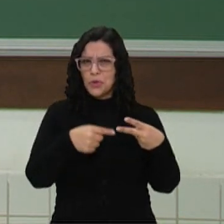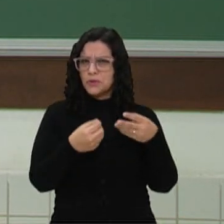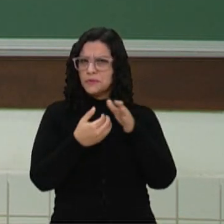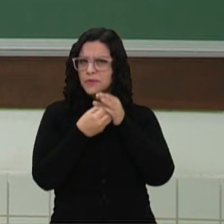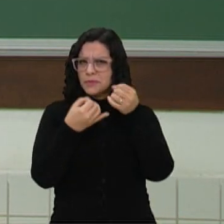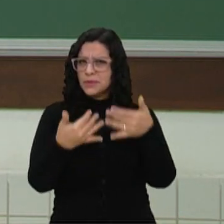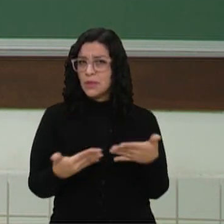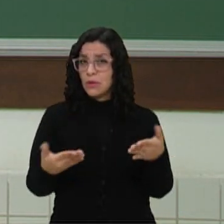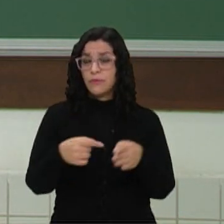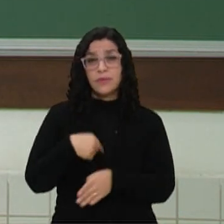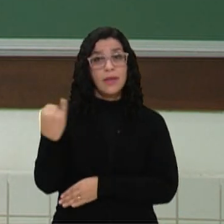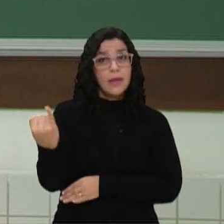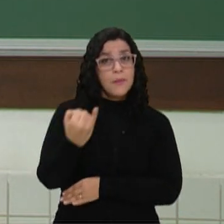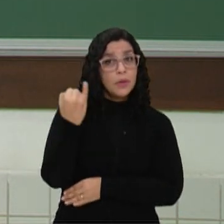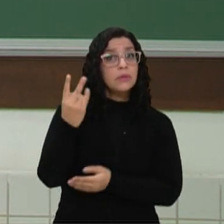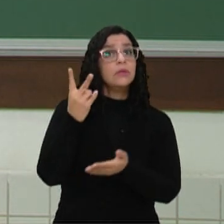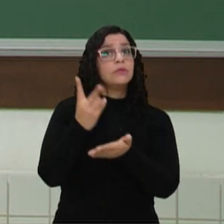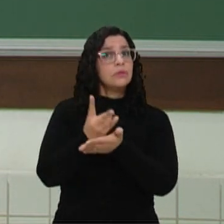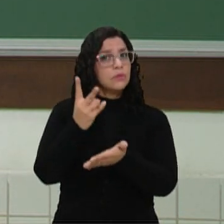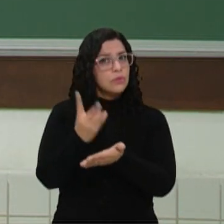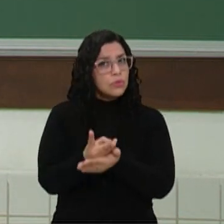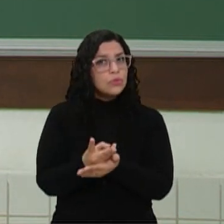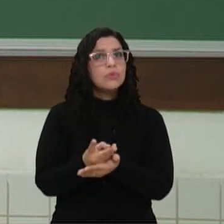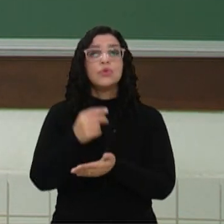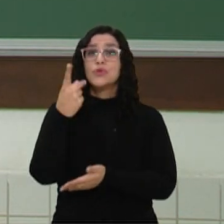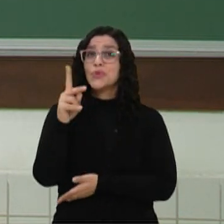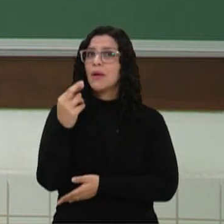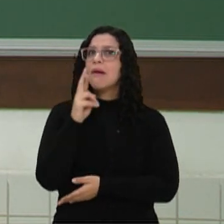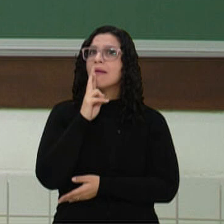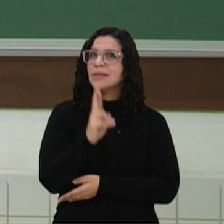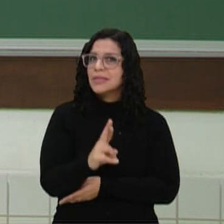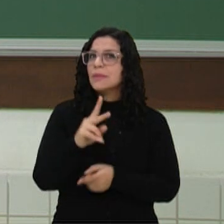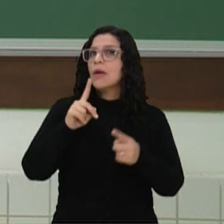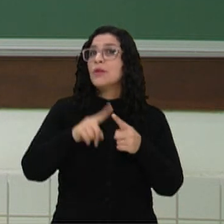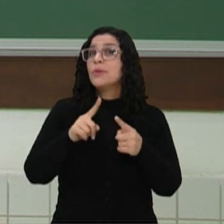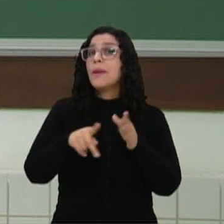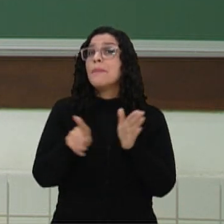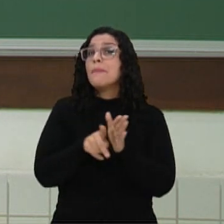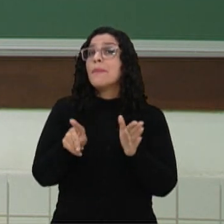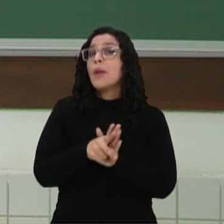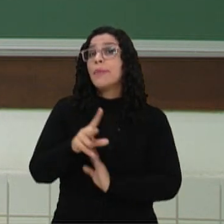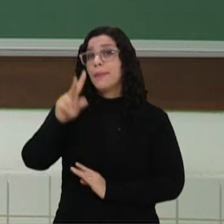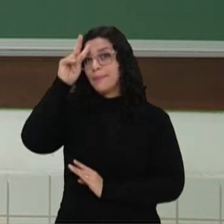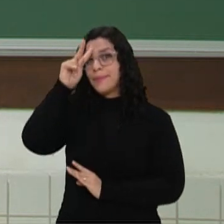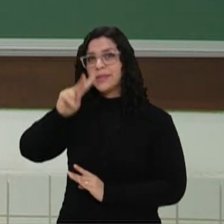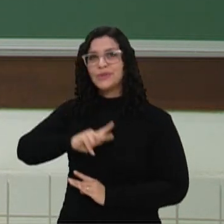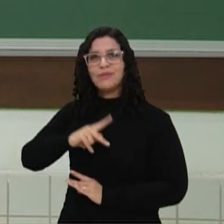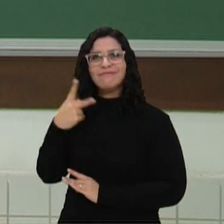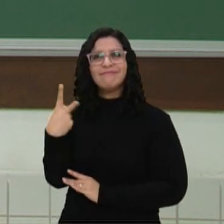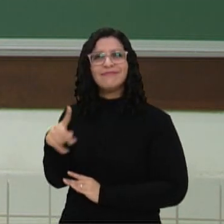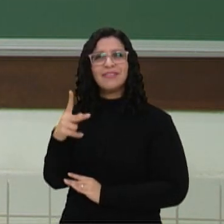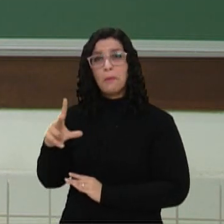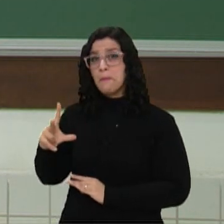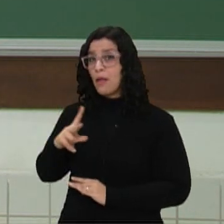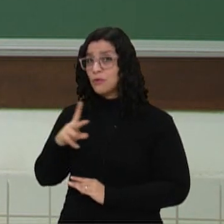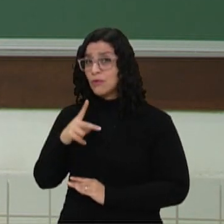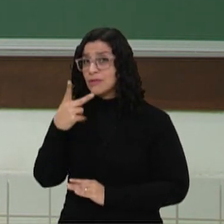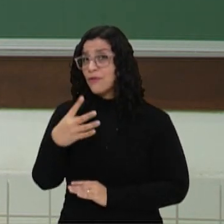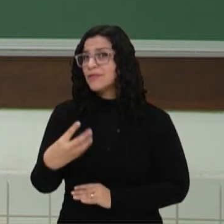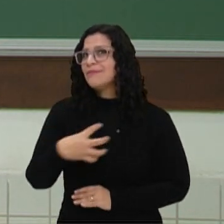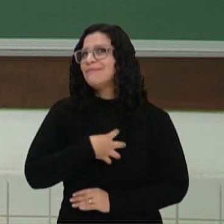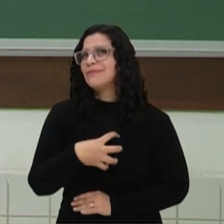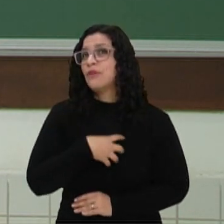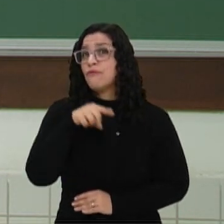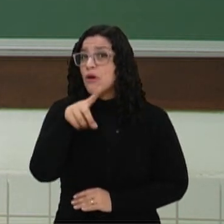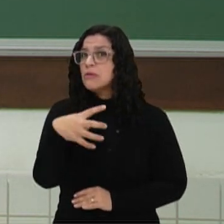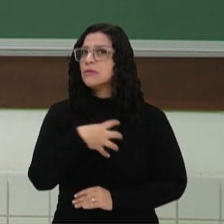muito importante que você mantenha essa sua resposta, porque o momento é próprio seu. Esse momento foi você que sentiu.